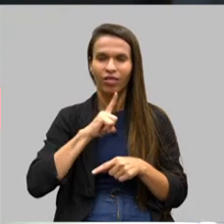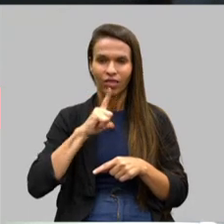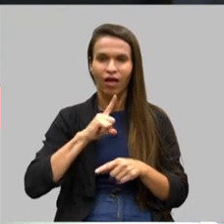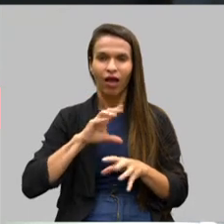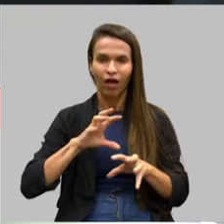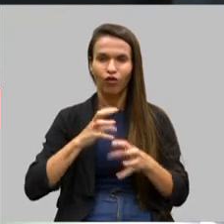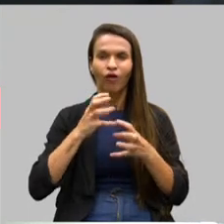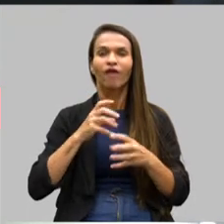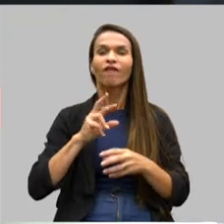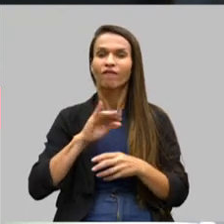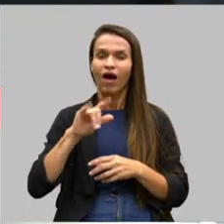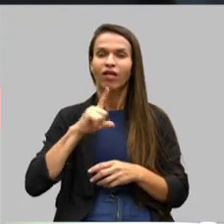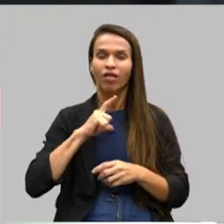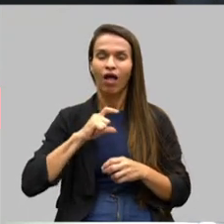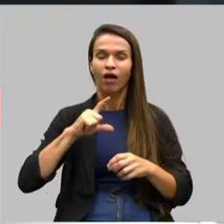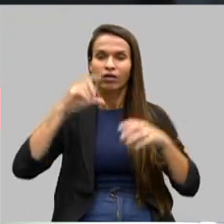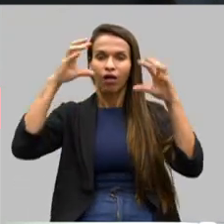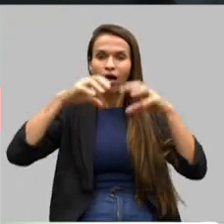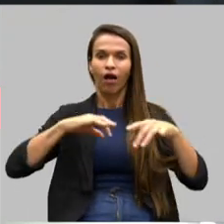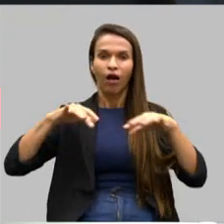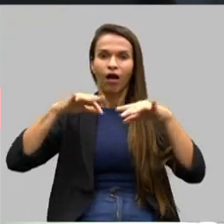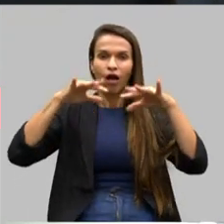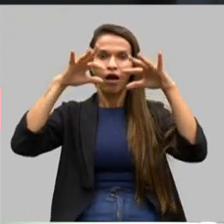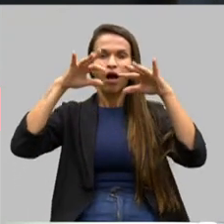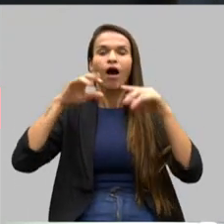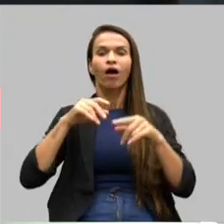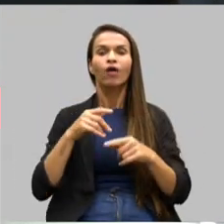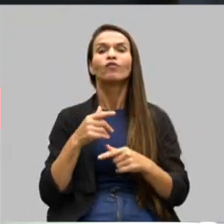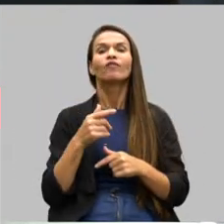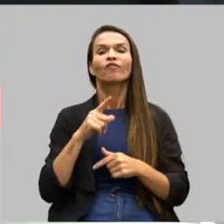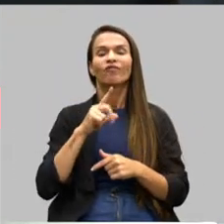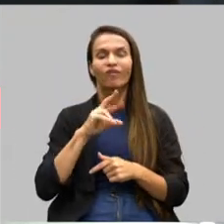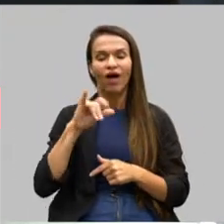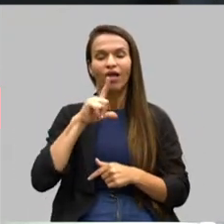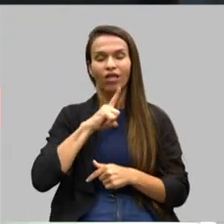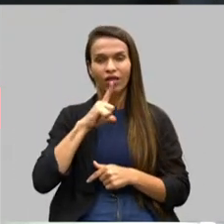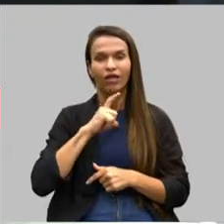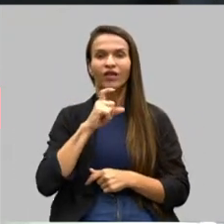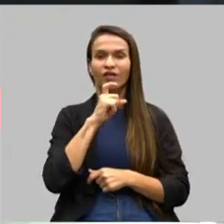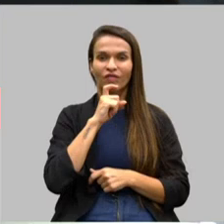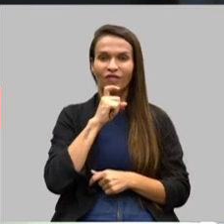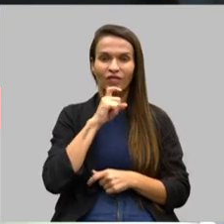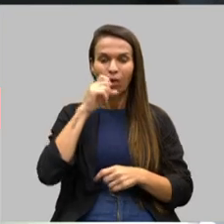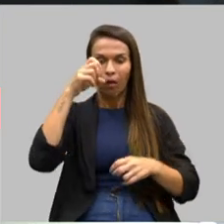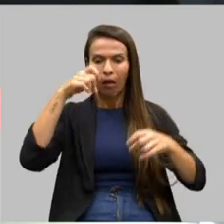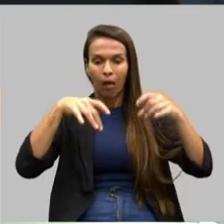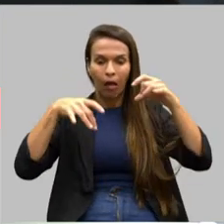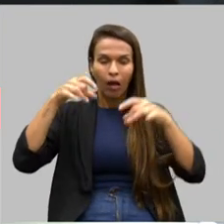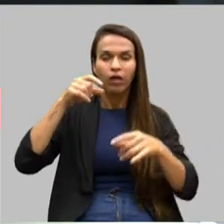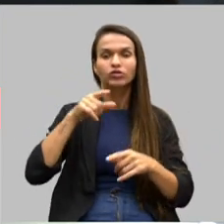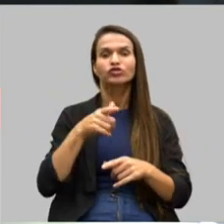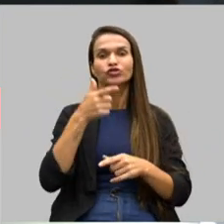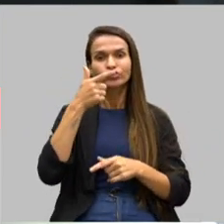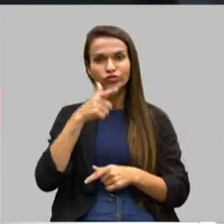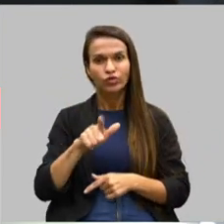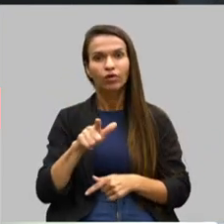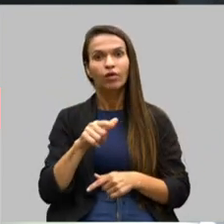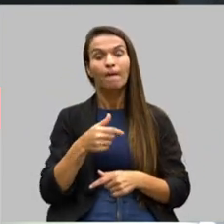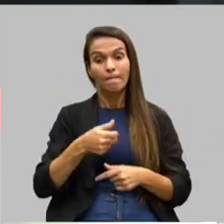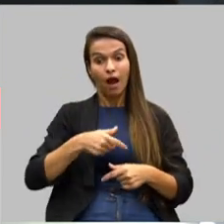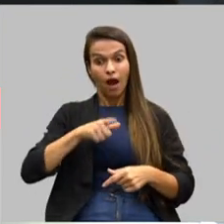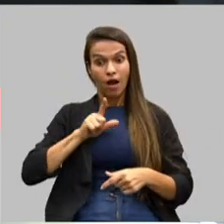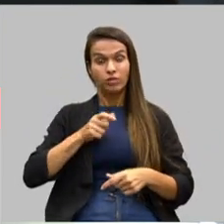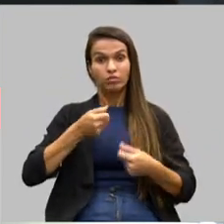inundação, a próxima geada, o próximo granizo. É inevitável, sabemos que vai acontecer. Então, temos que nos planejar para